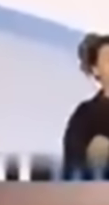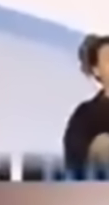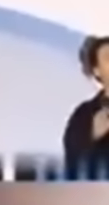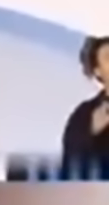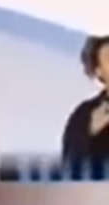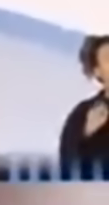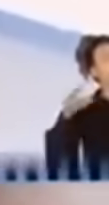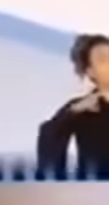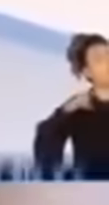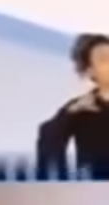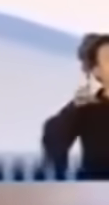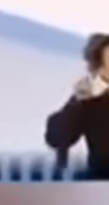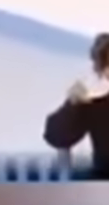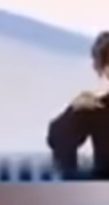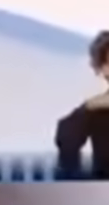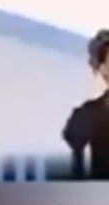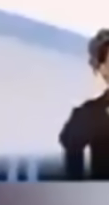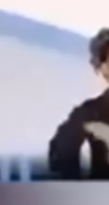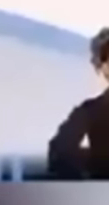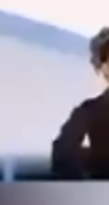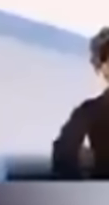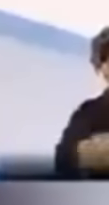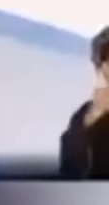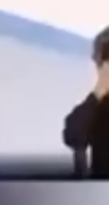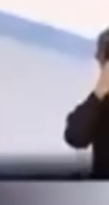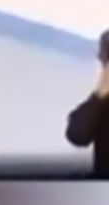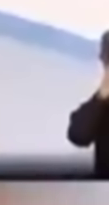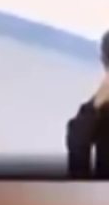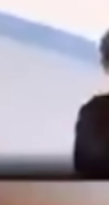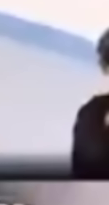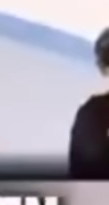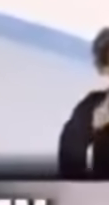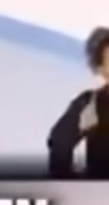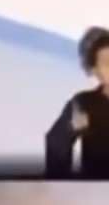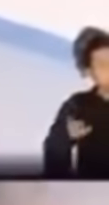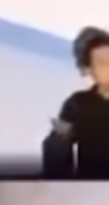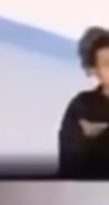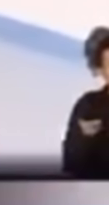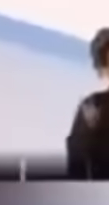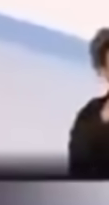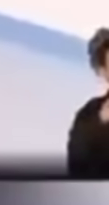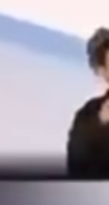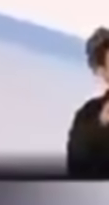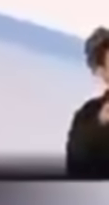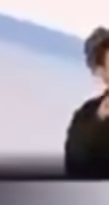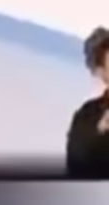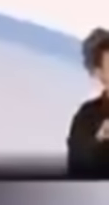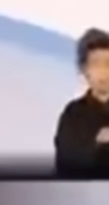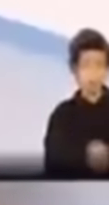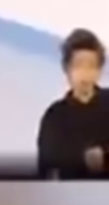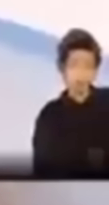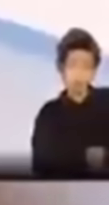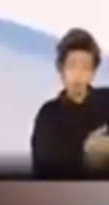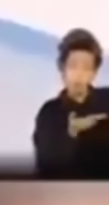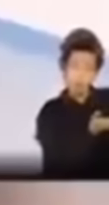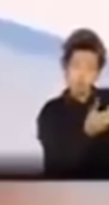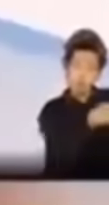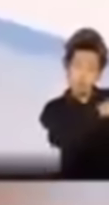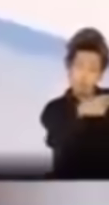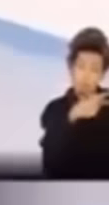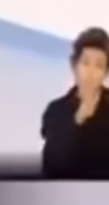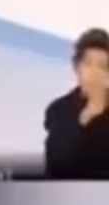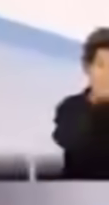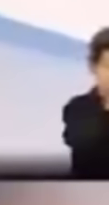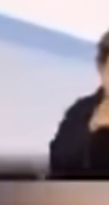ministro Flávio Dino, à época, essa autonomia mantida pelo ministro Ricardo Lewandowski e substancialmente pelo presidente Lula para que a